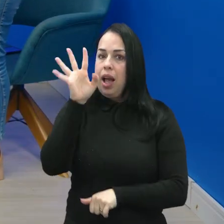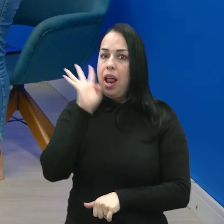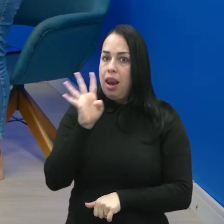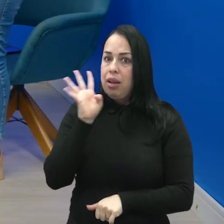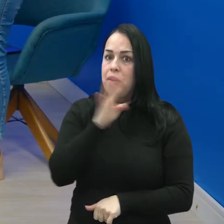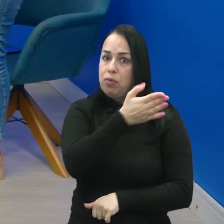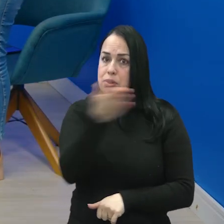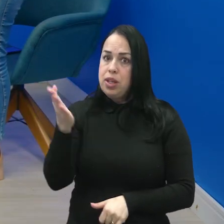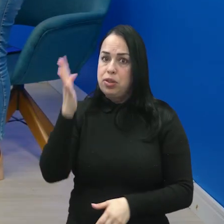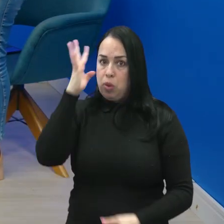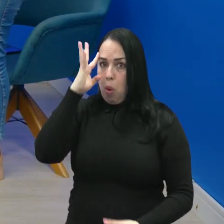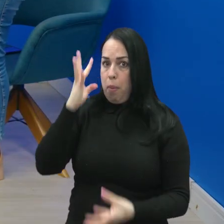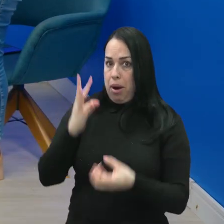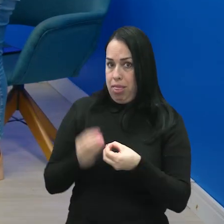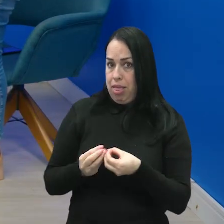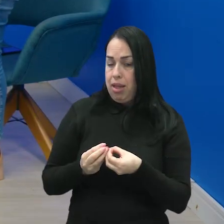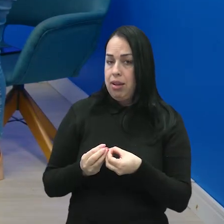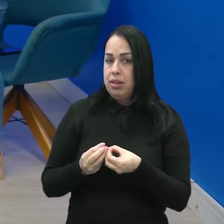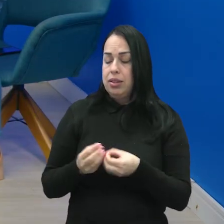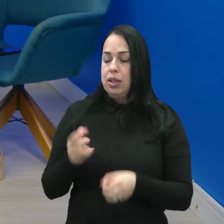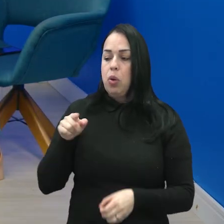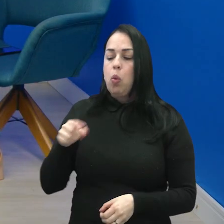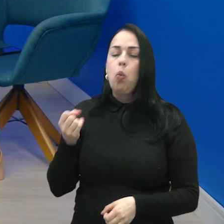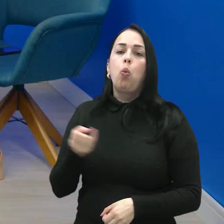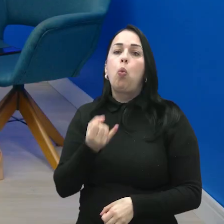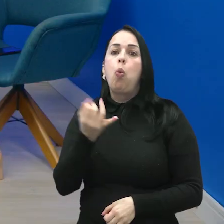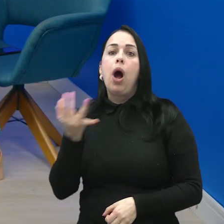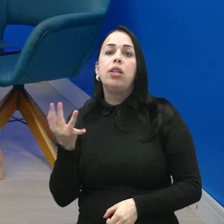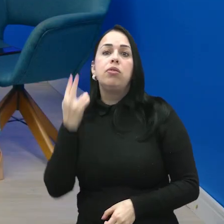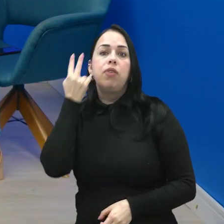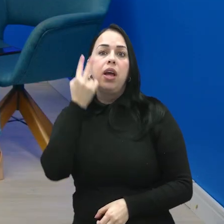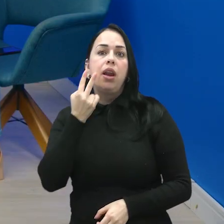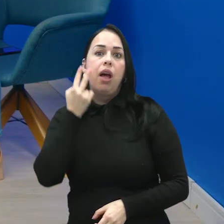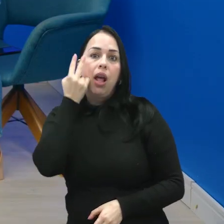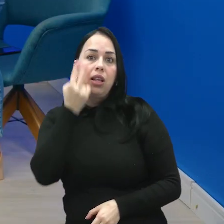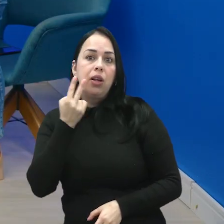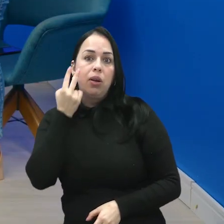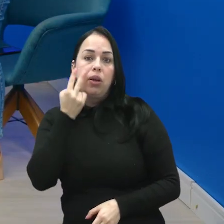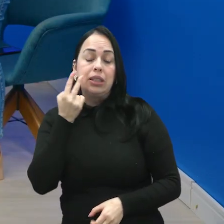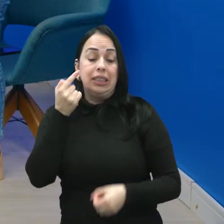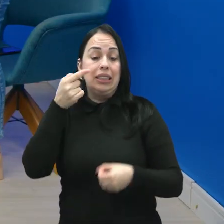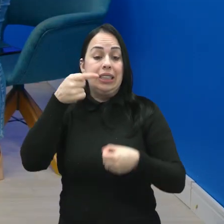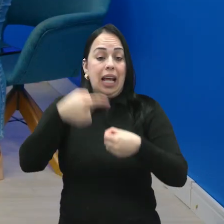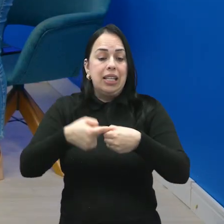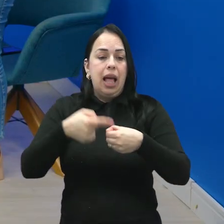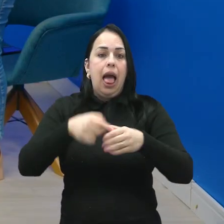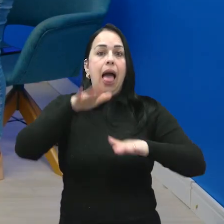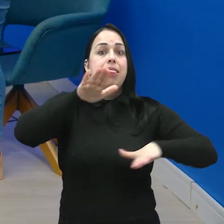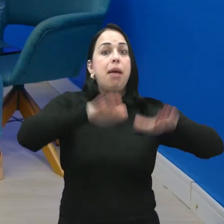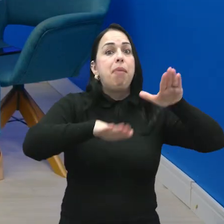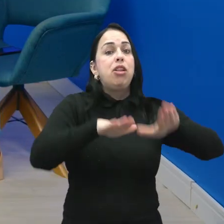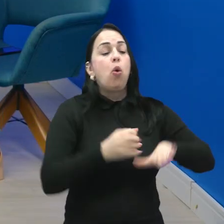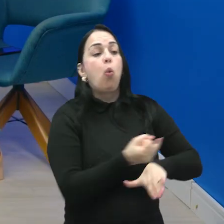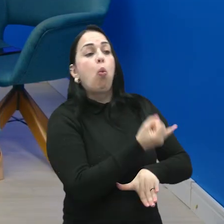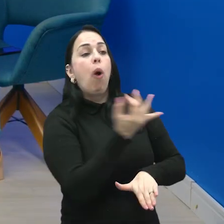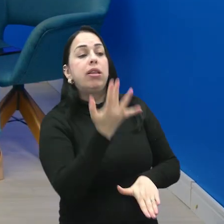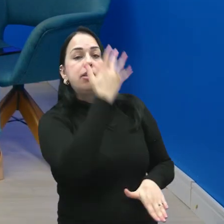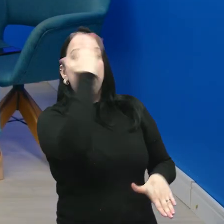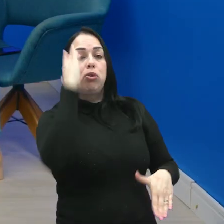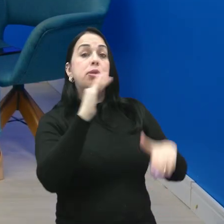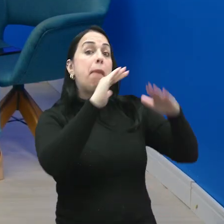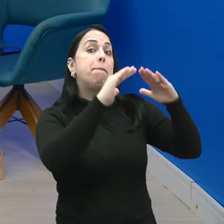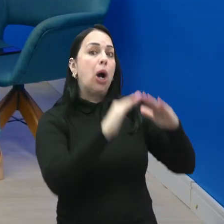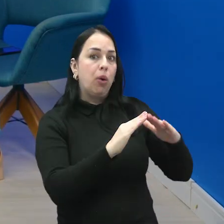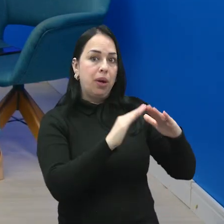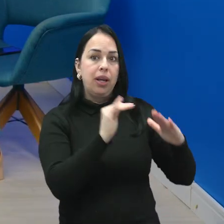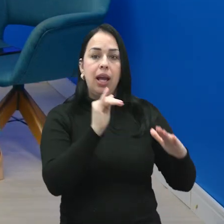pessoal de casa também entender que a quantidade de vereadores numa cidade depende também, não é só isso, mas depende também do número